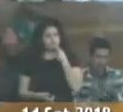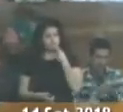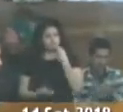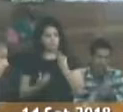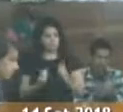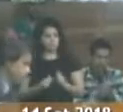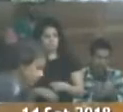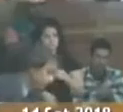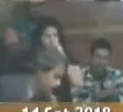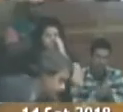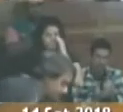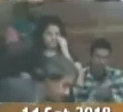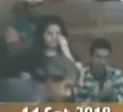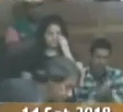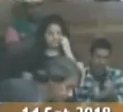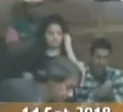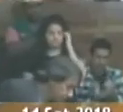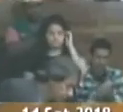demais.